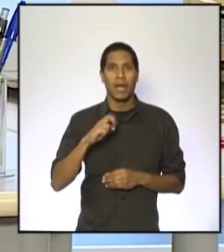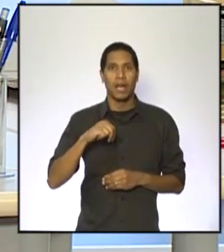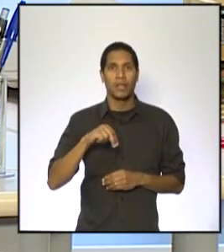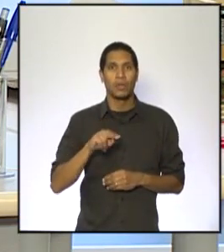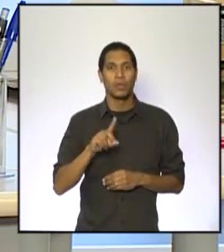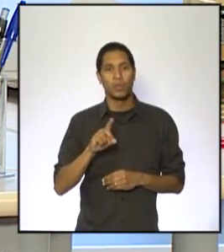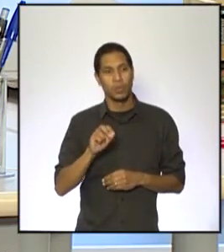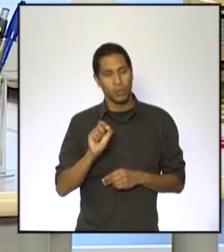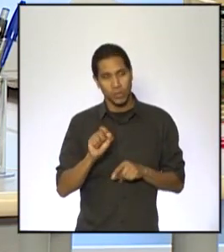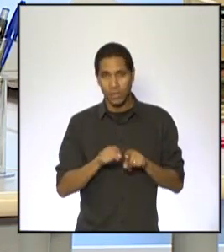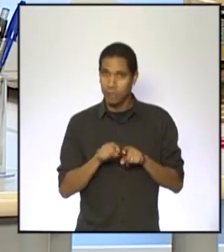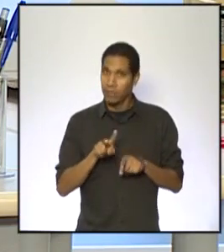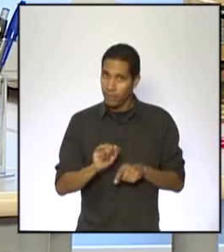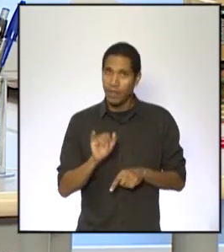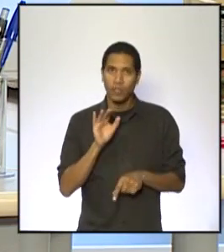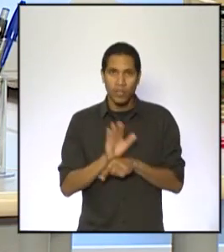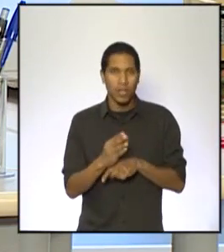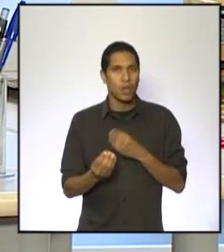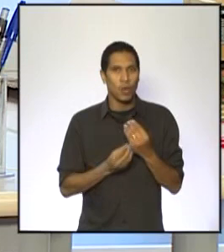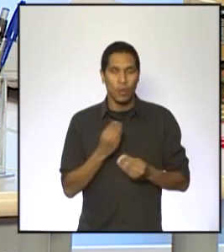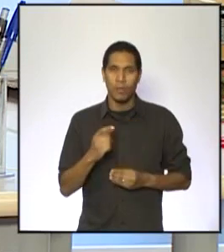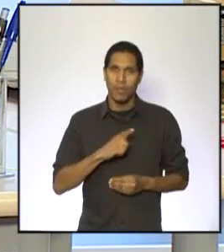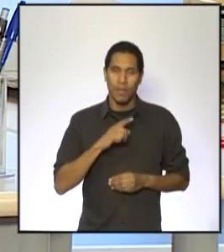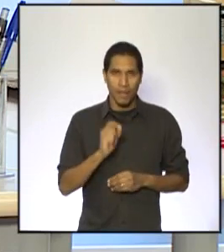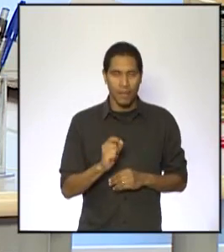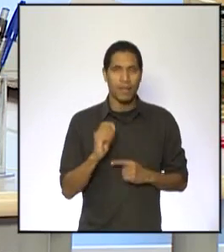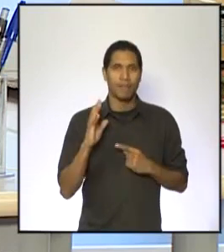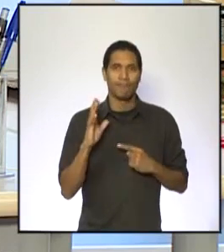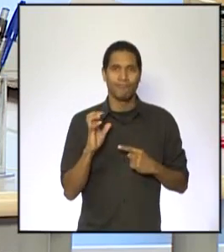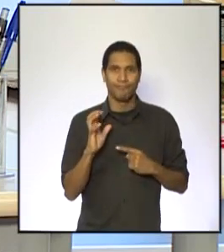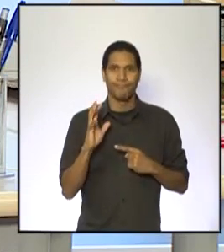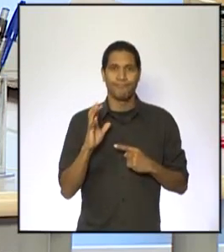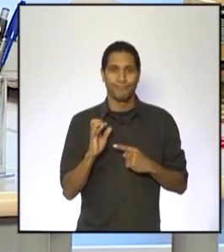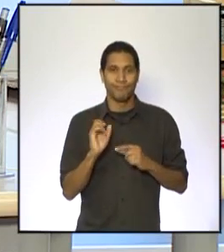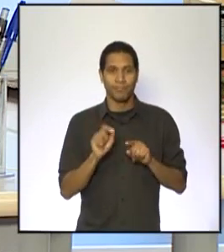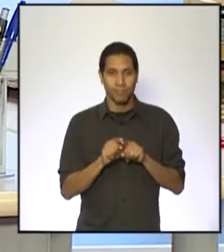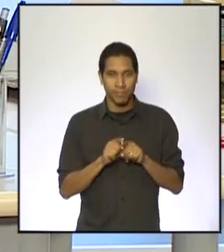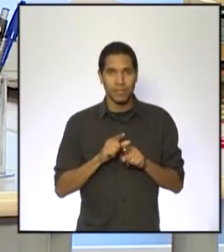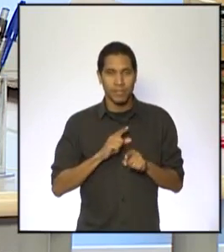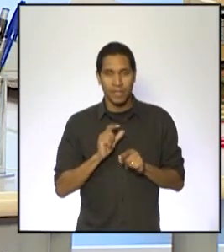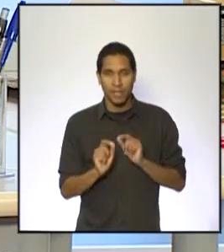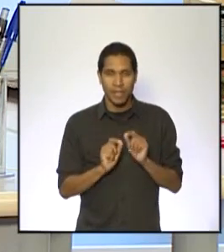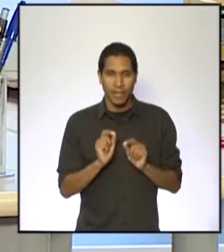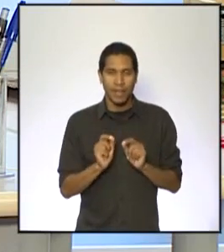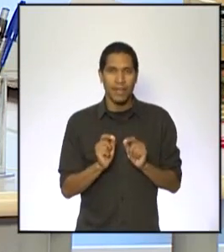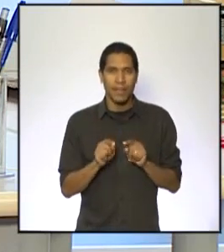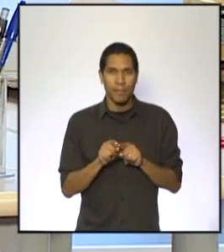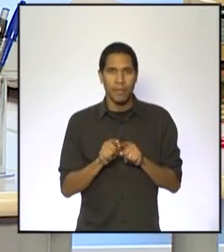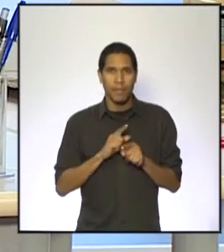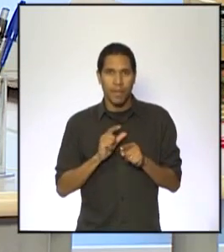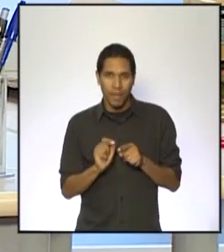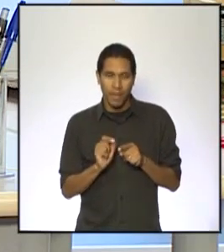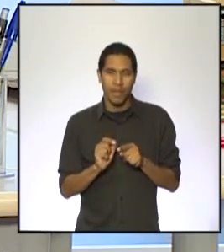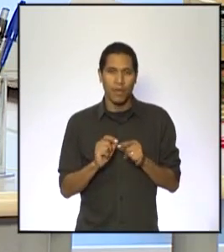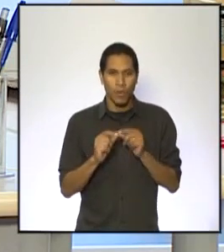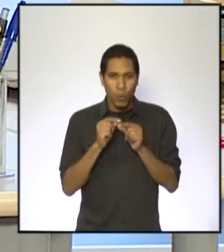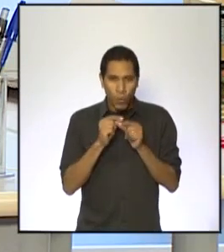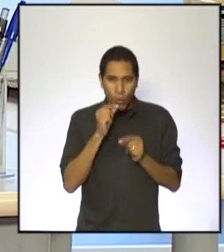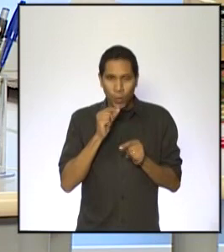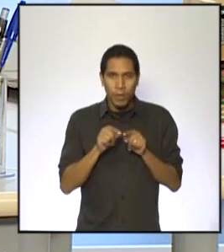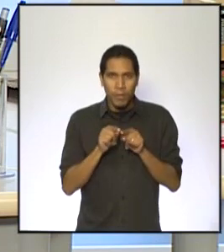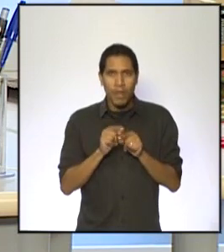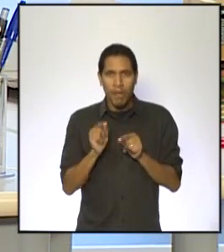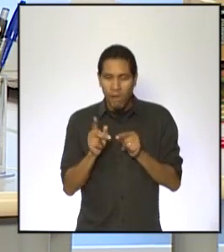vida para a nossa criatividade, para a nossa inventividade, através de pequenos cortes que nós vamos fazer